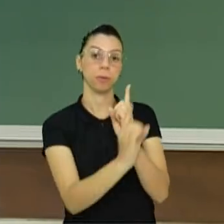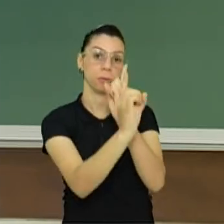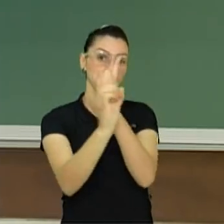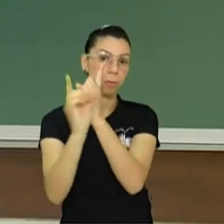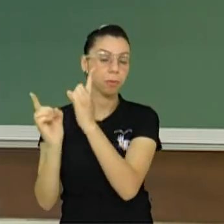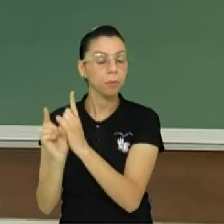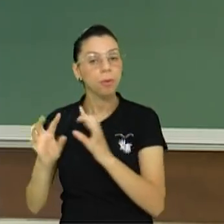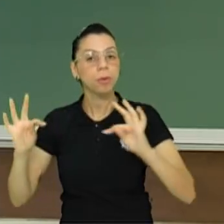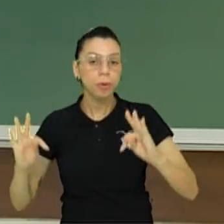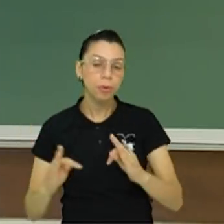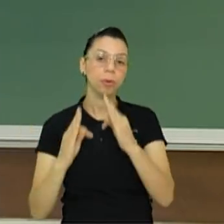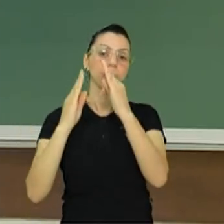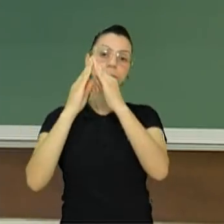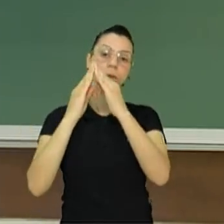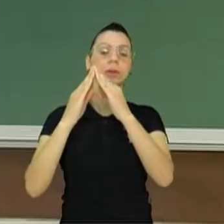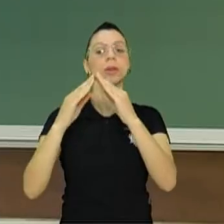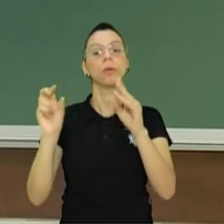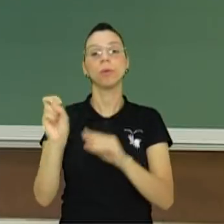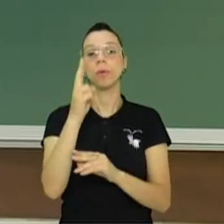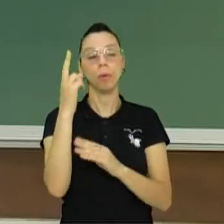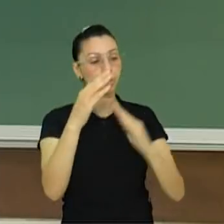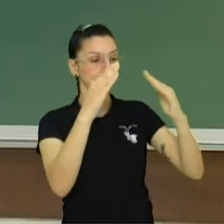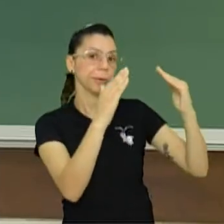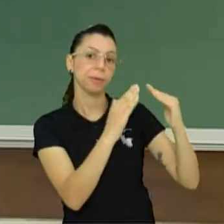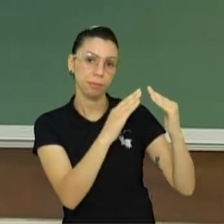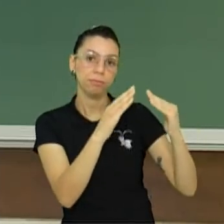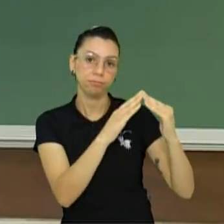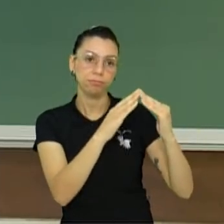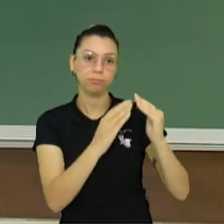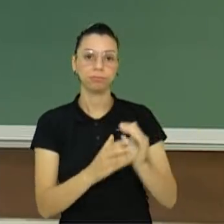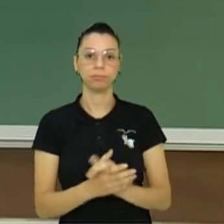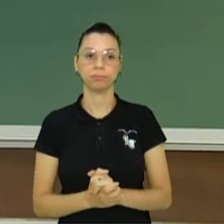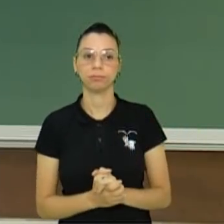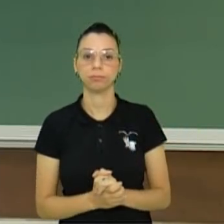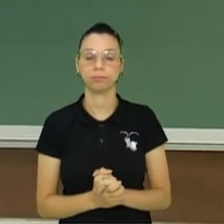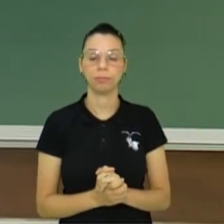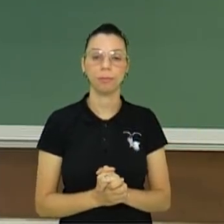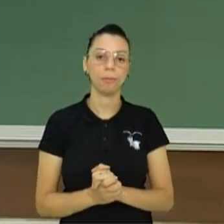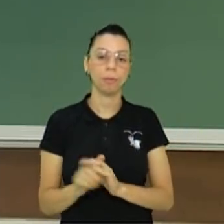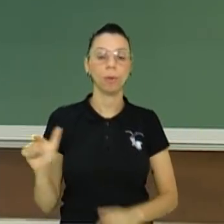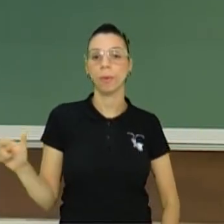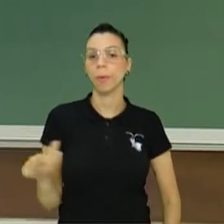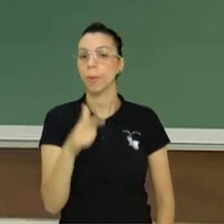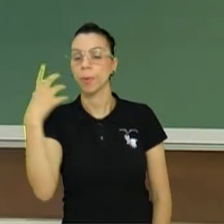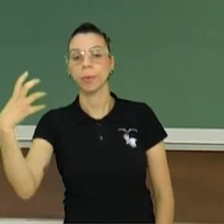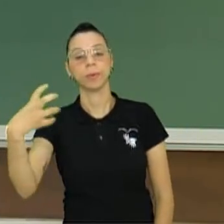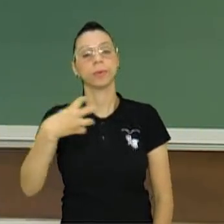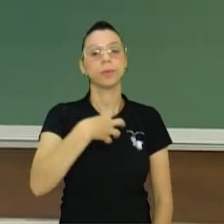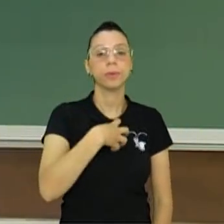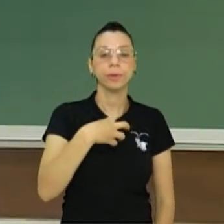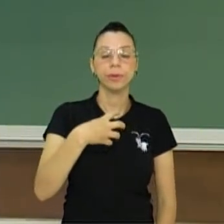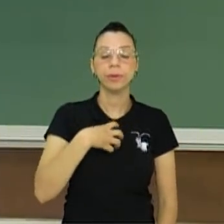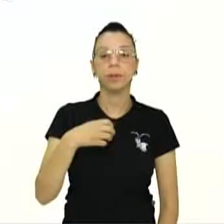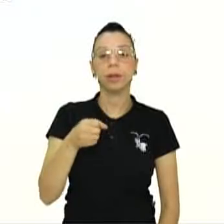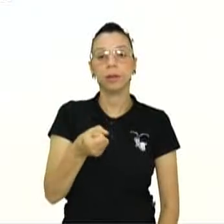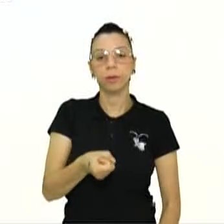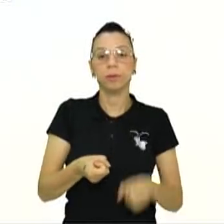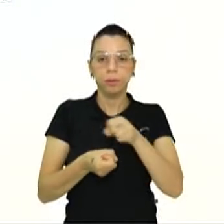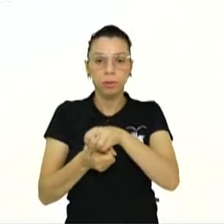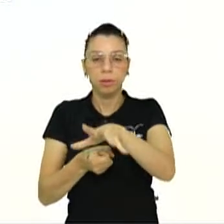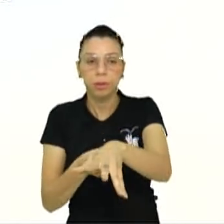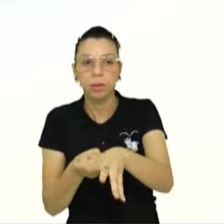muito em templos, nas casas. O outro estilo de lanterna é o Shoshin,